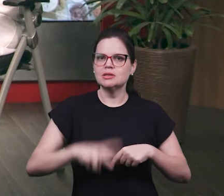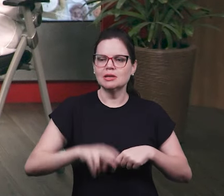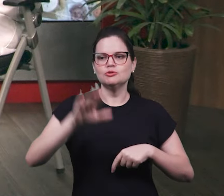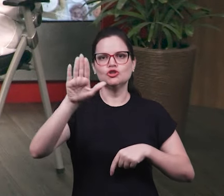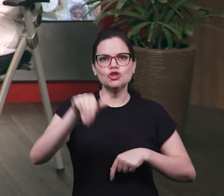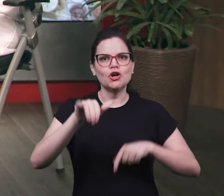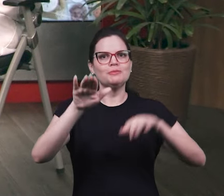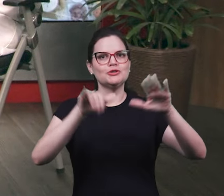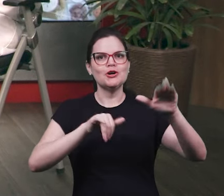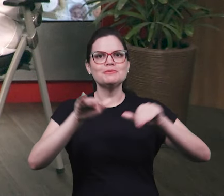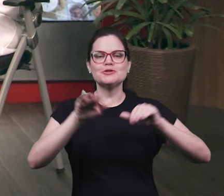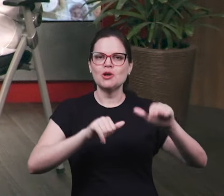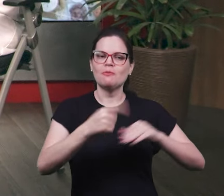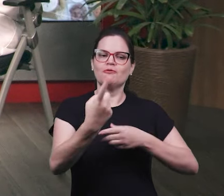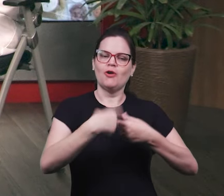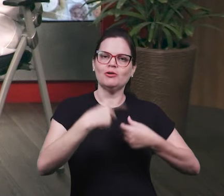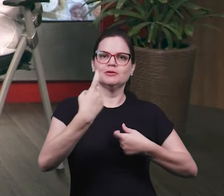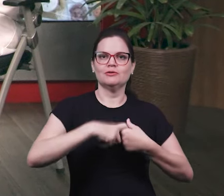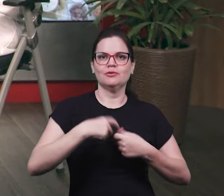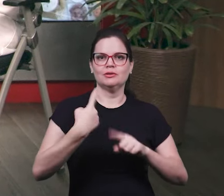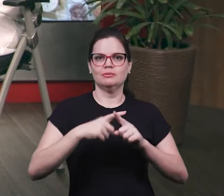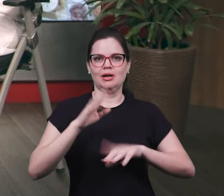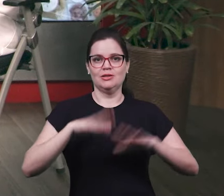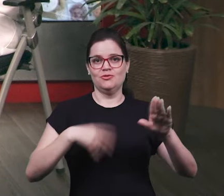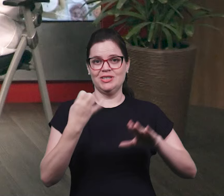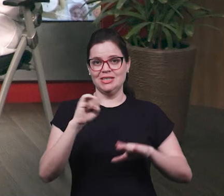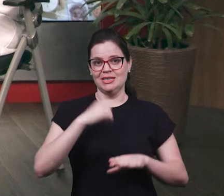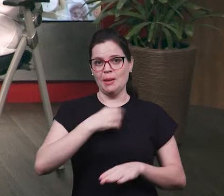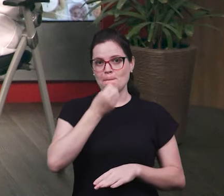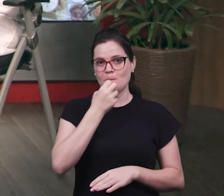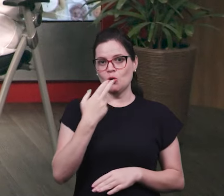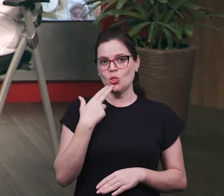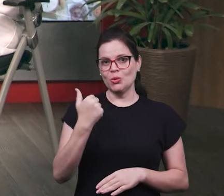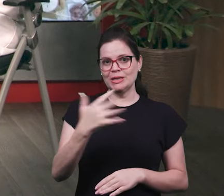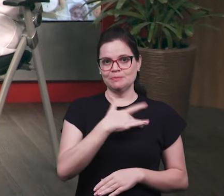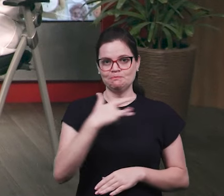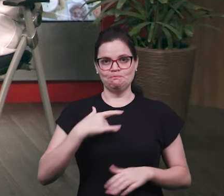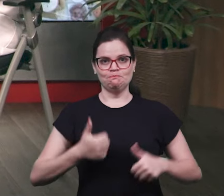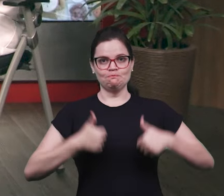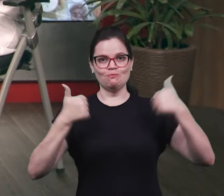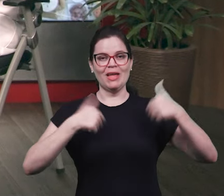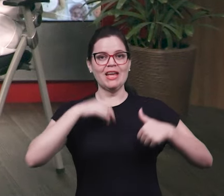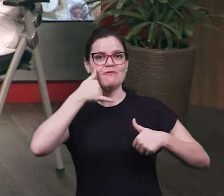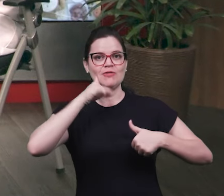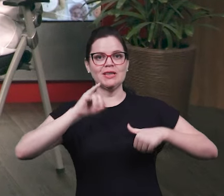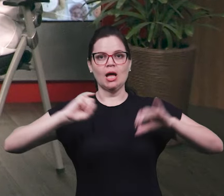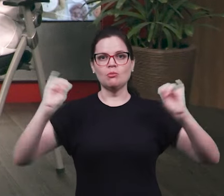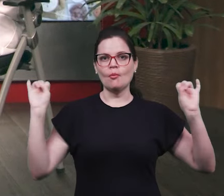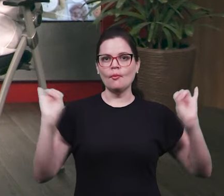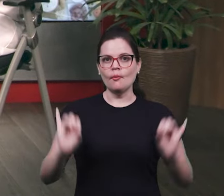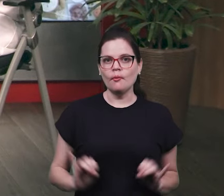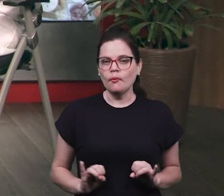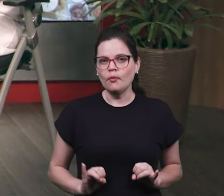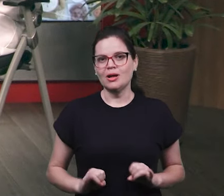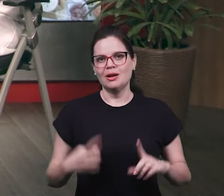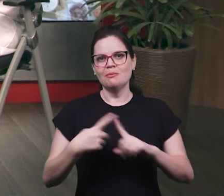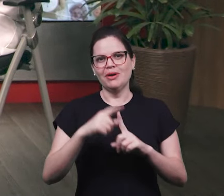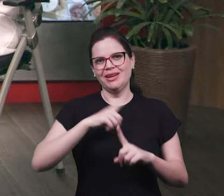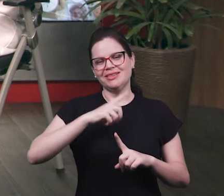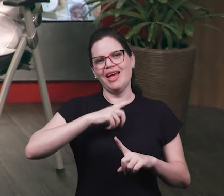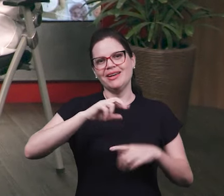paciente quando ele a gente consegue manter um bom estado nutricional Minimizar essa perca de peso esses efeitos colaterais do